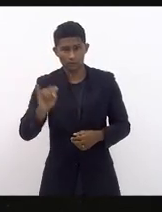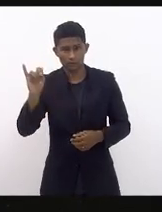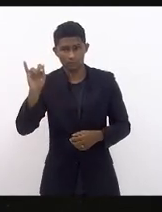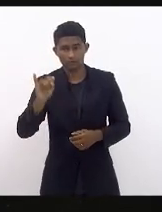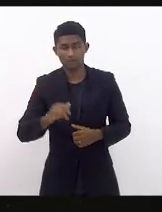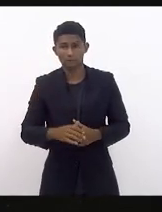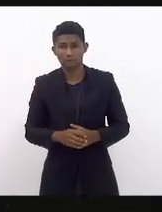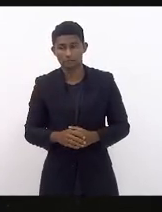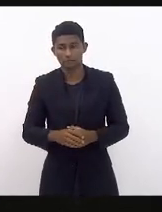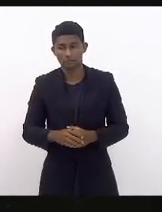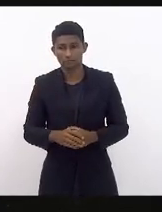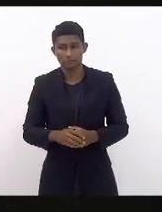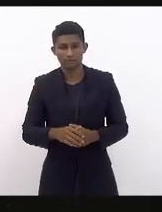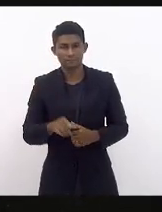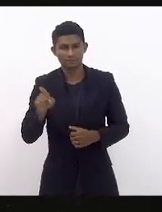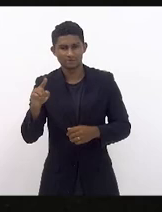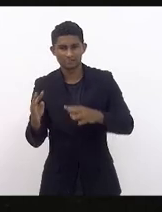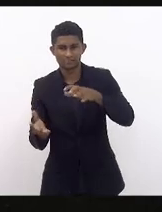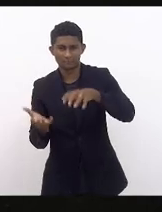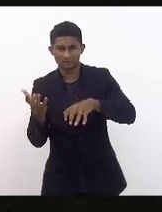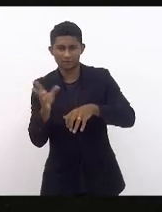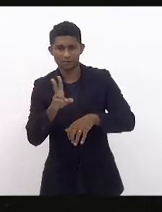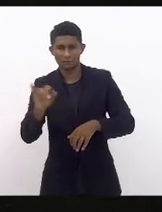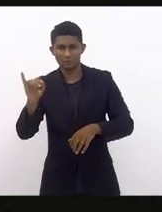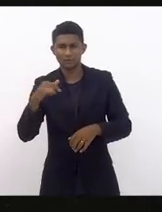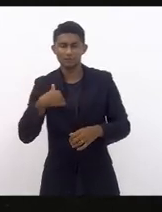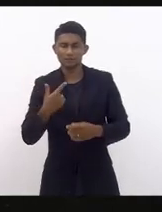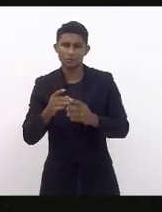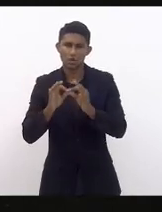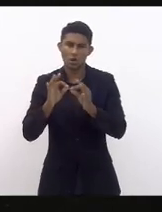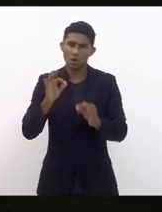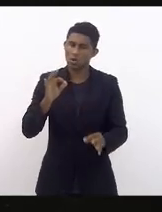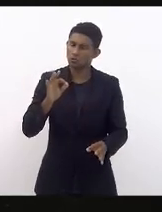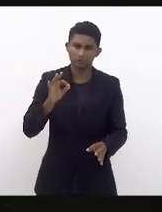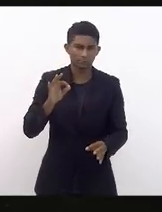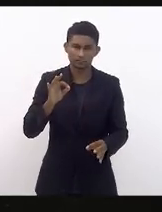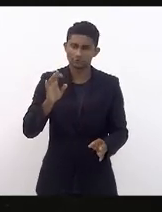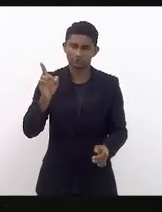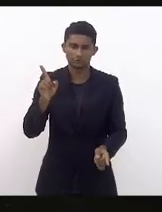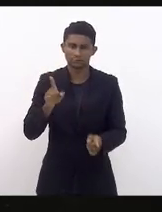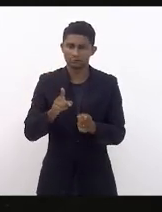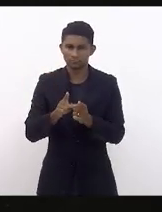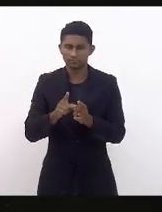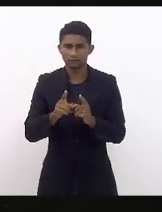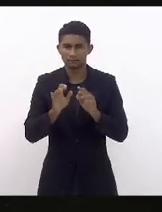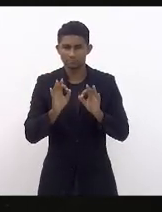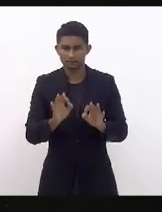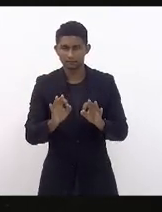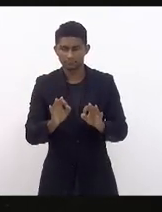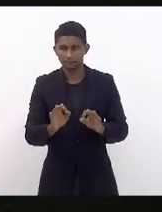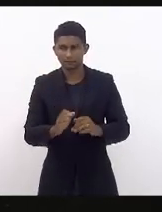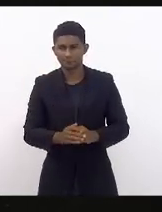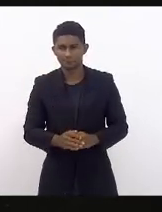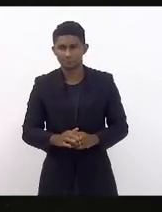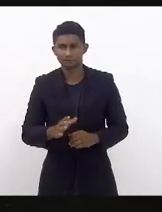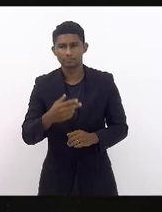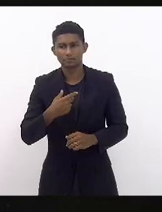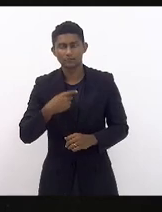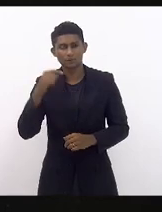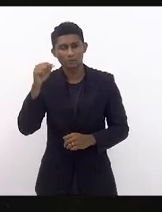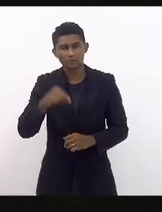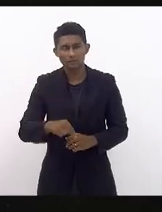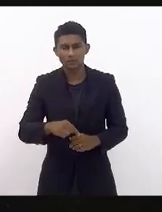vai para Brasília ainda hoje, então não quero muito me alongar, mas não há palavras que